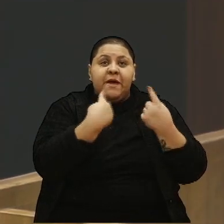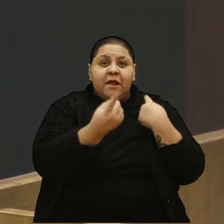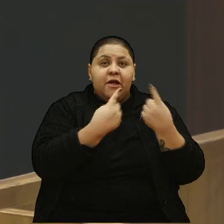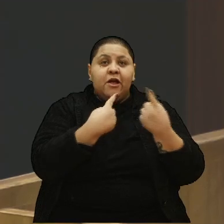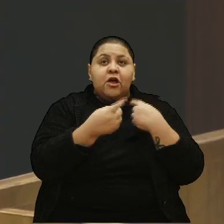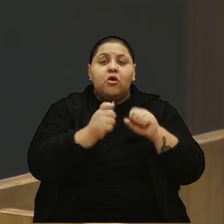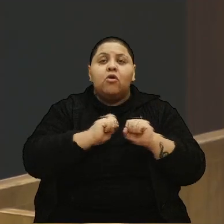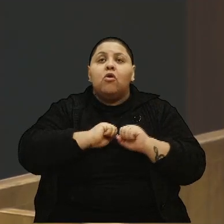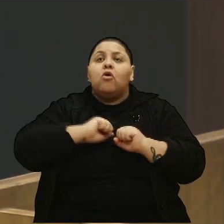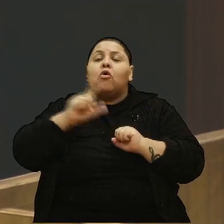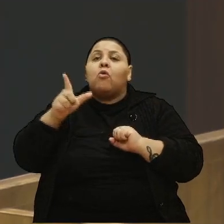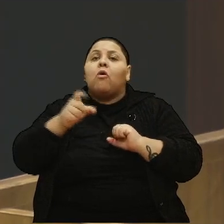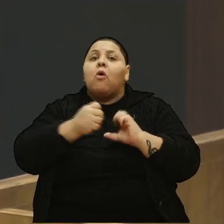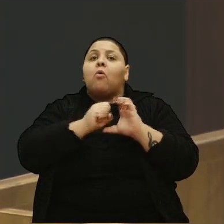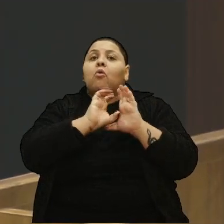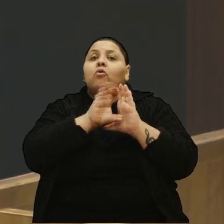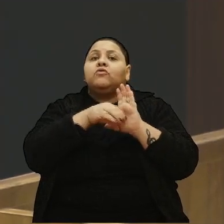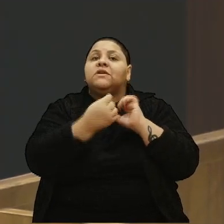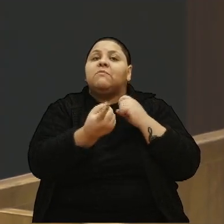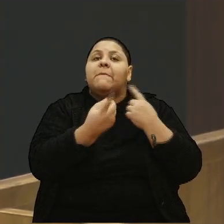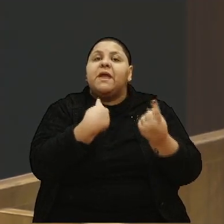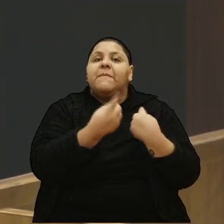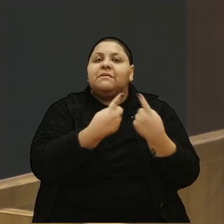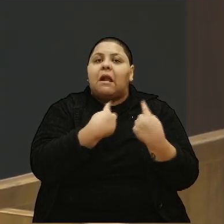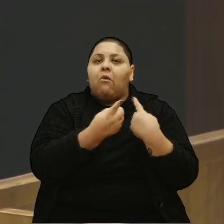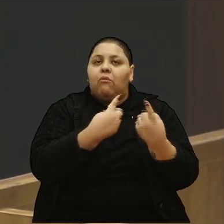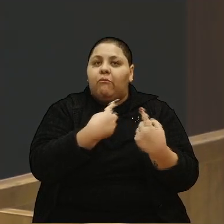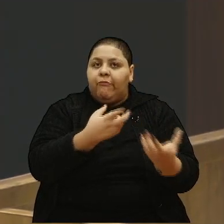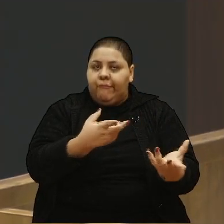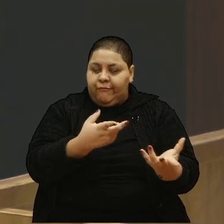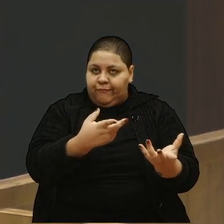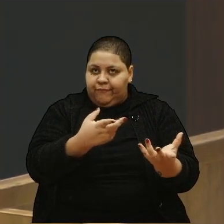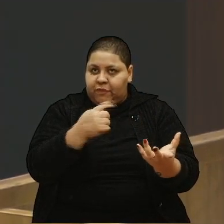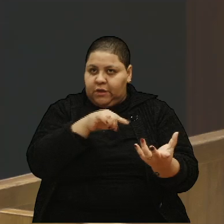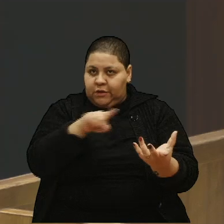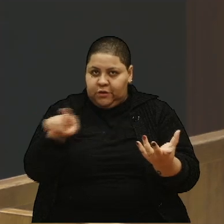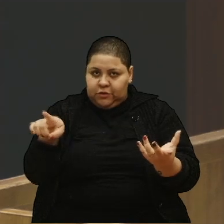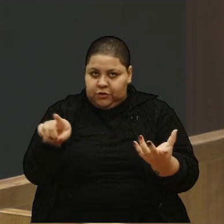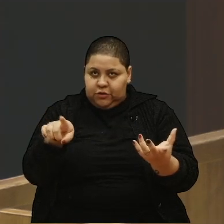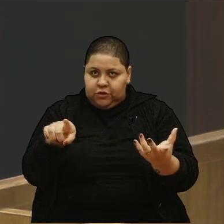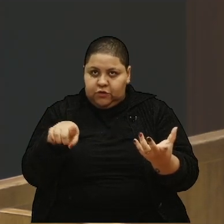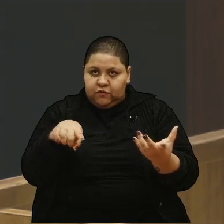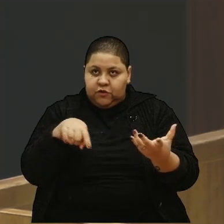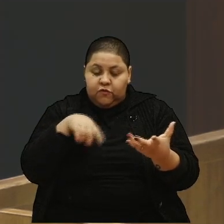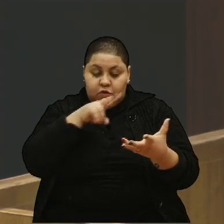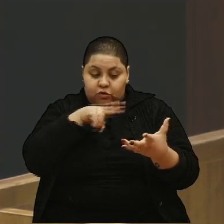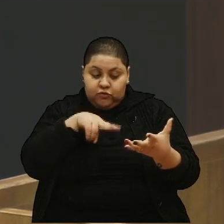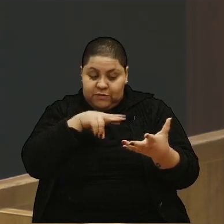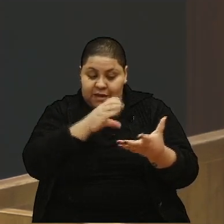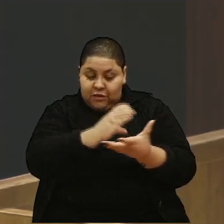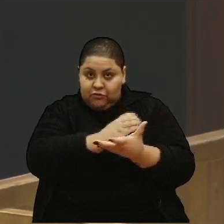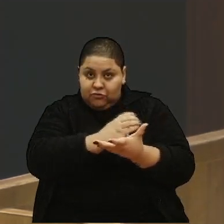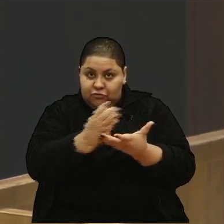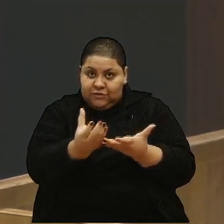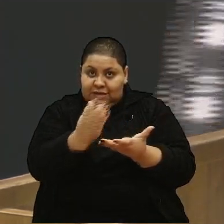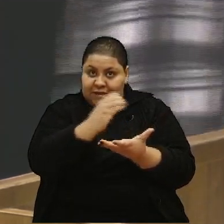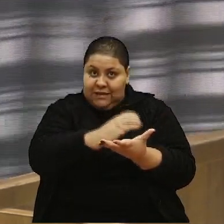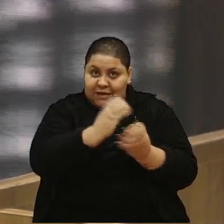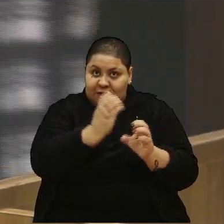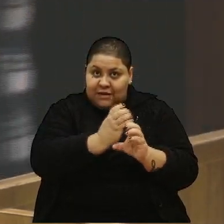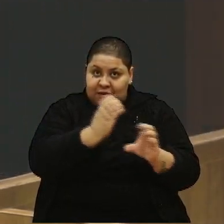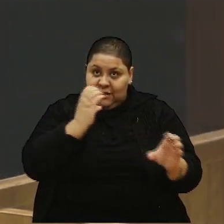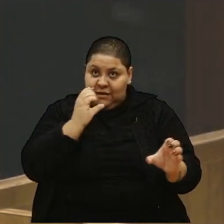é o conceito de uma perimetral? Se forem olhar nos cadernos de engenharia, é